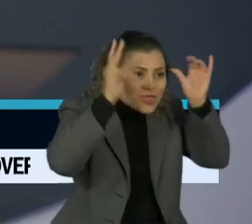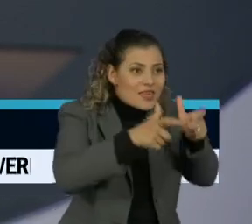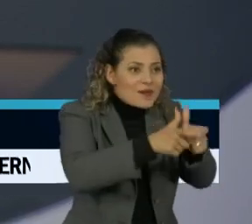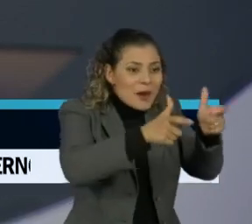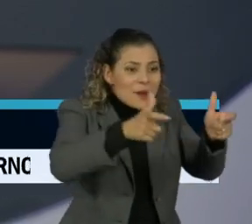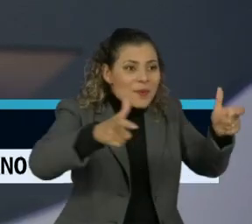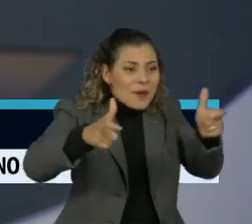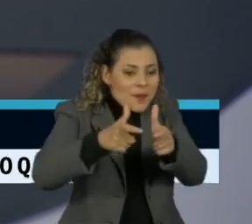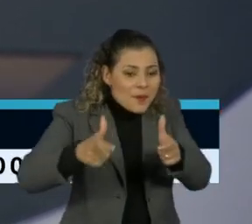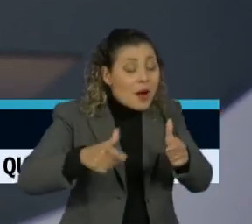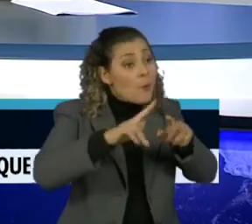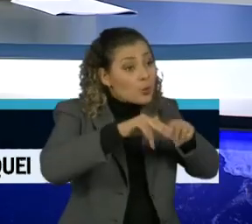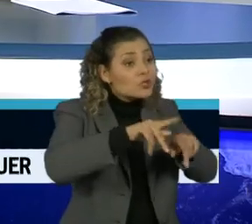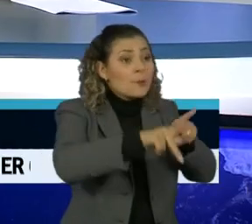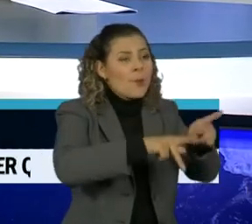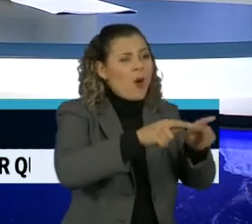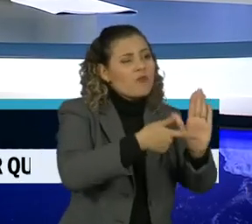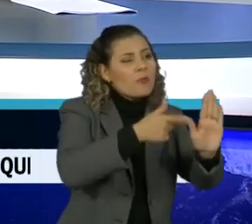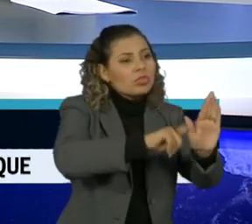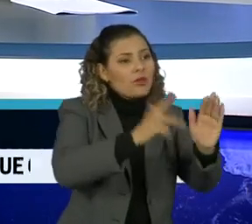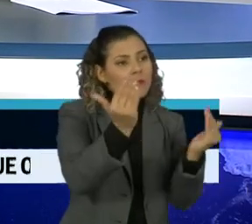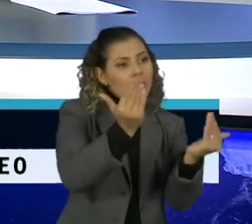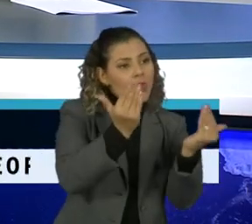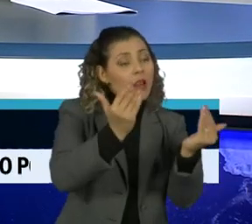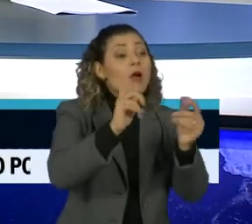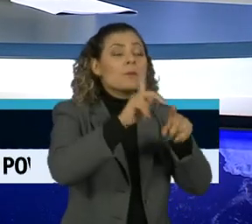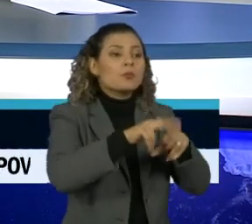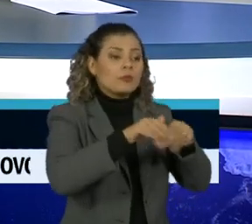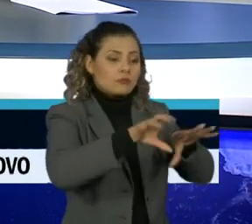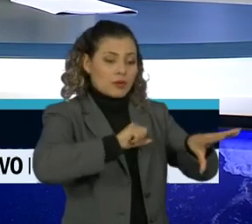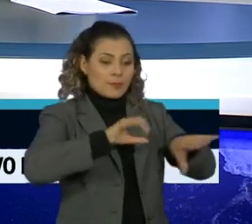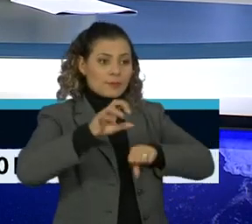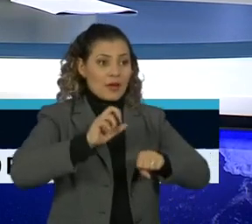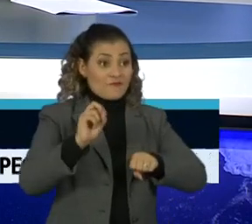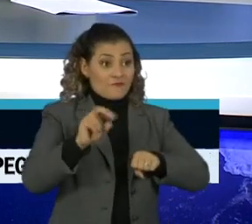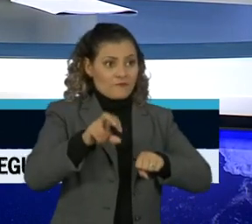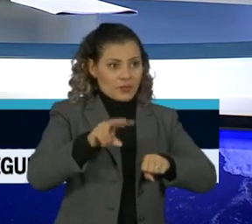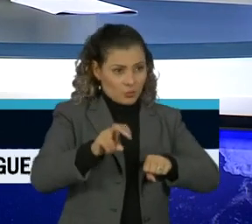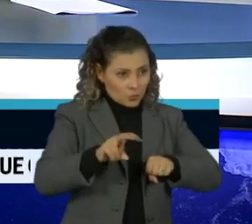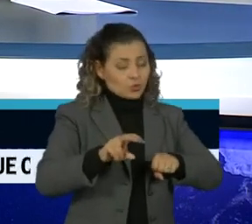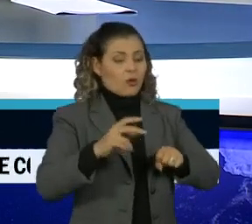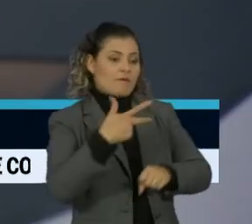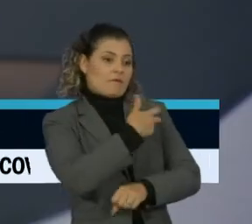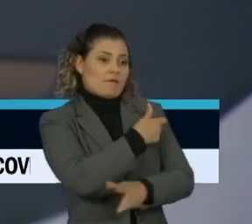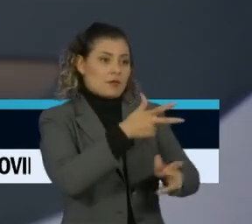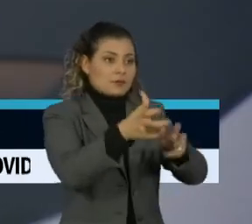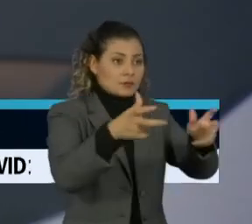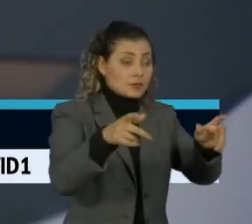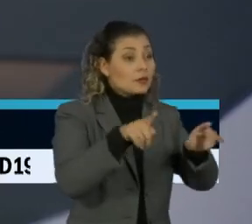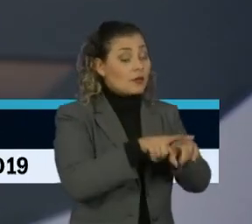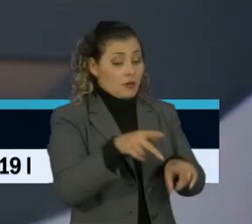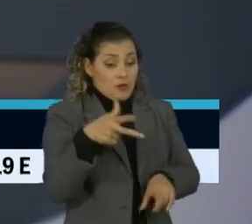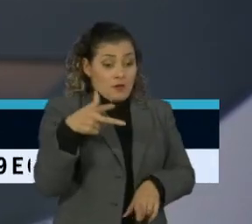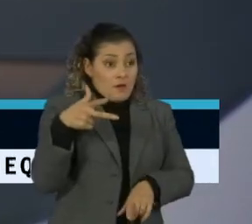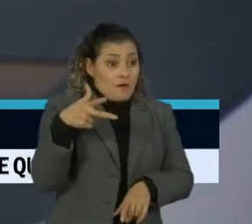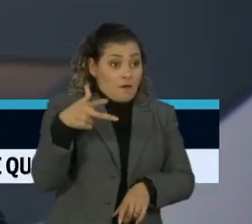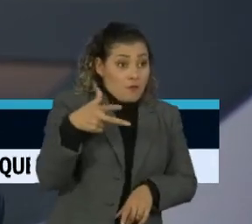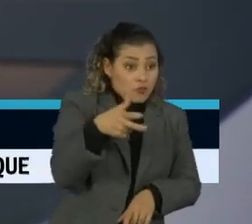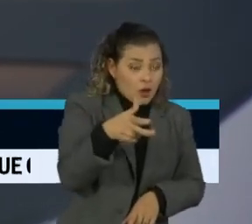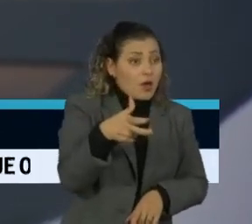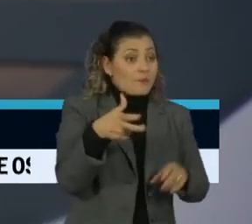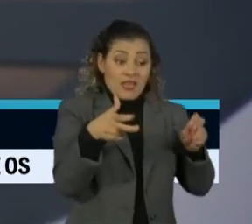da população que está imunizada pelo contato com visou com a vacina e o vírus não se